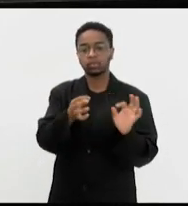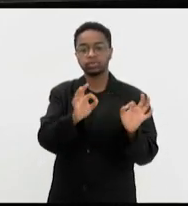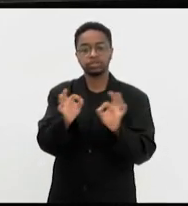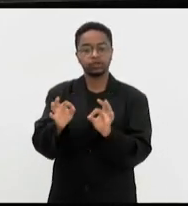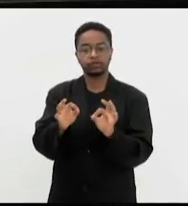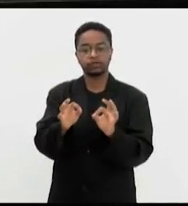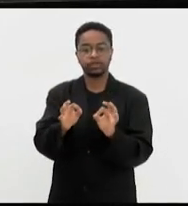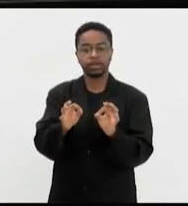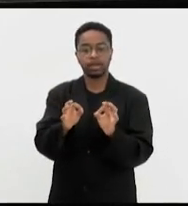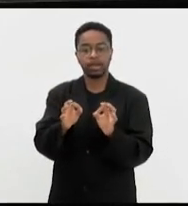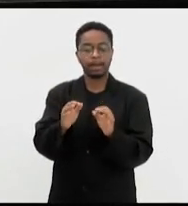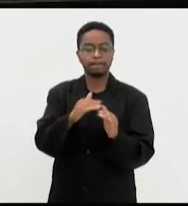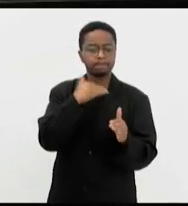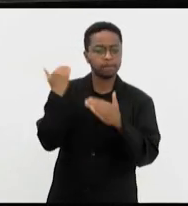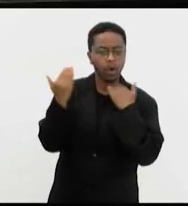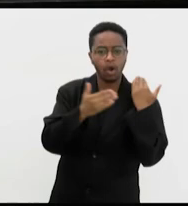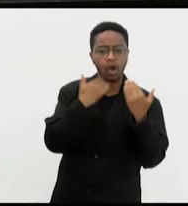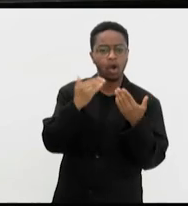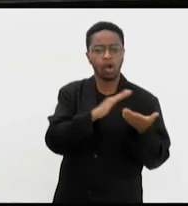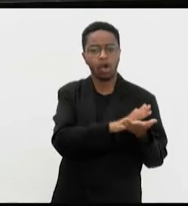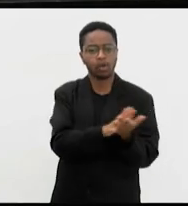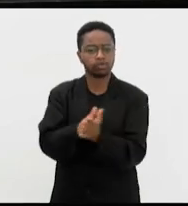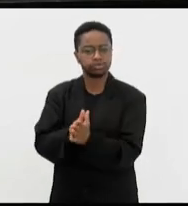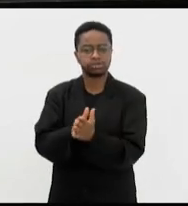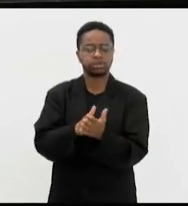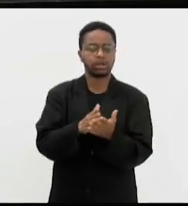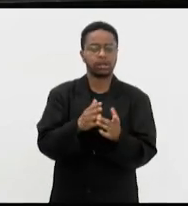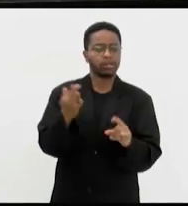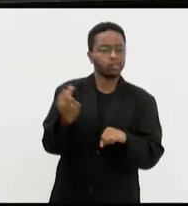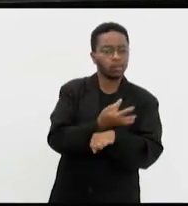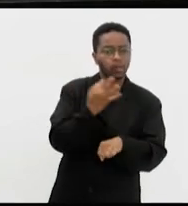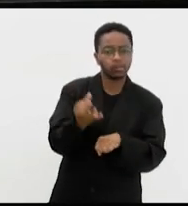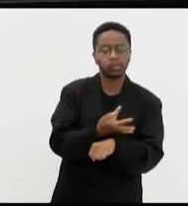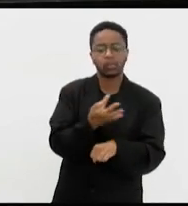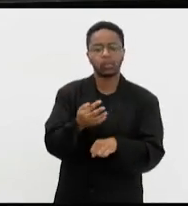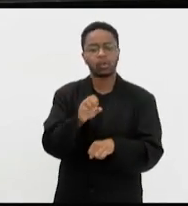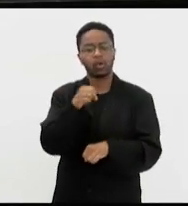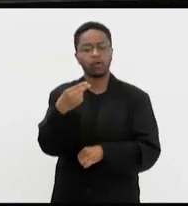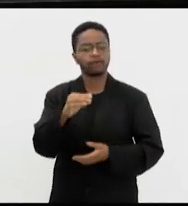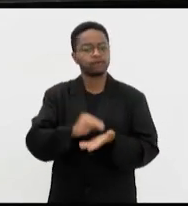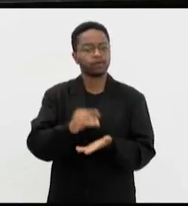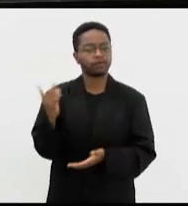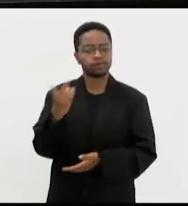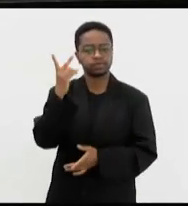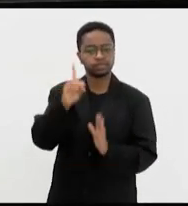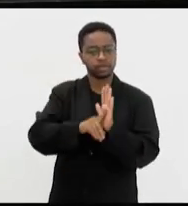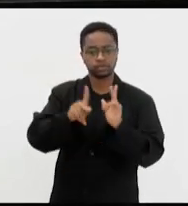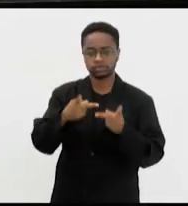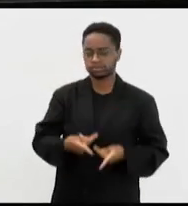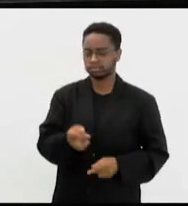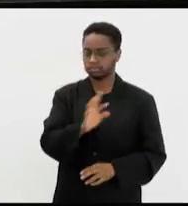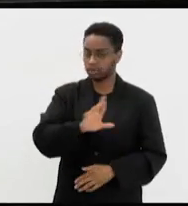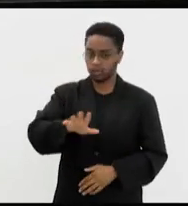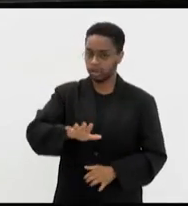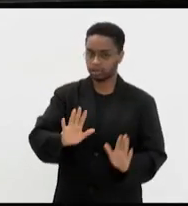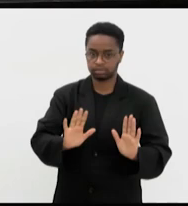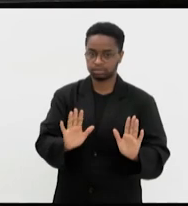terror morte tortura desvalorização do Direitos Humanos nada